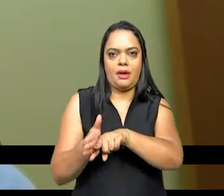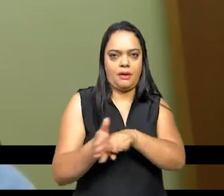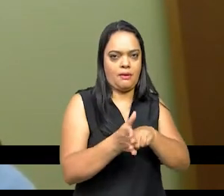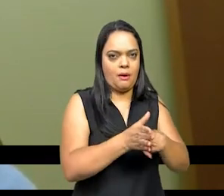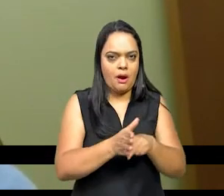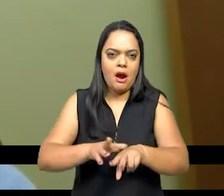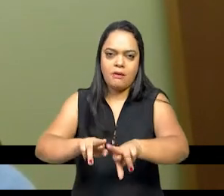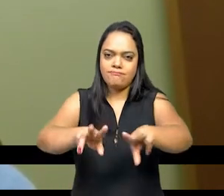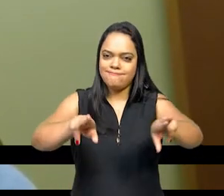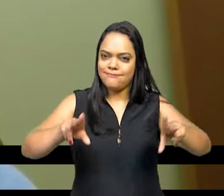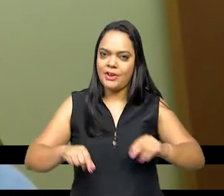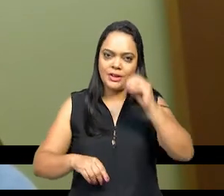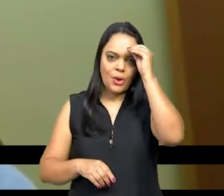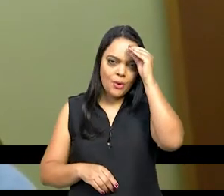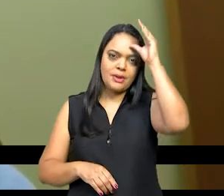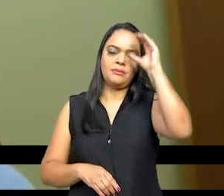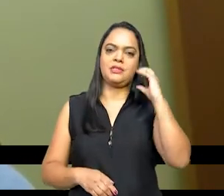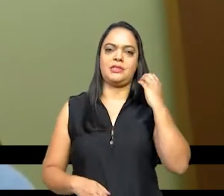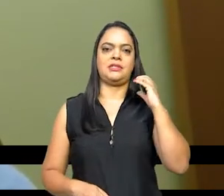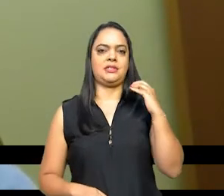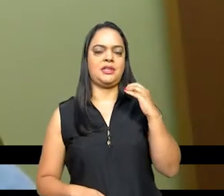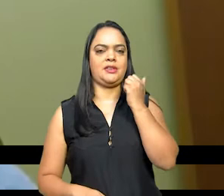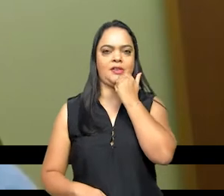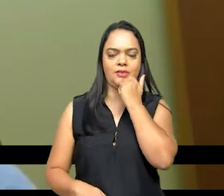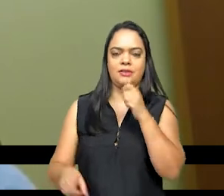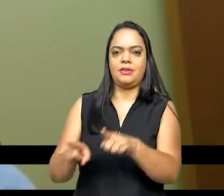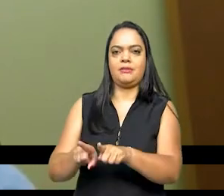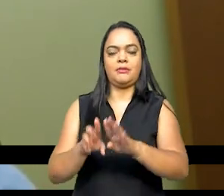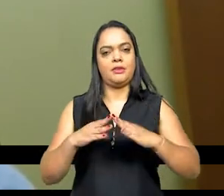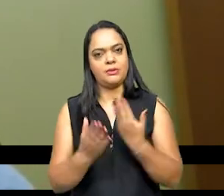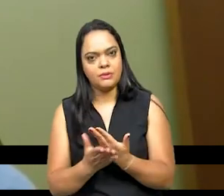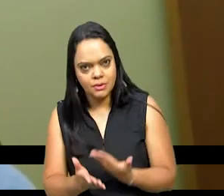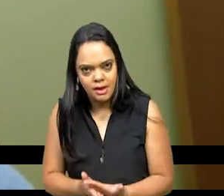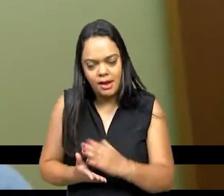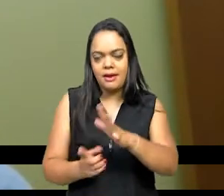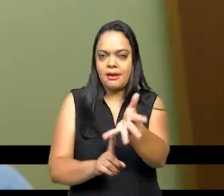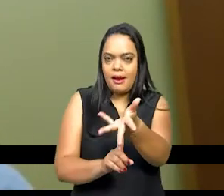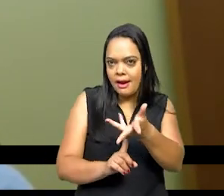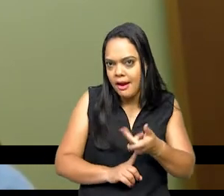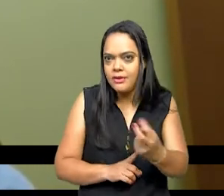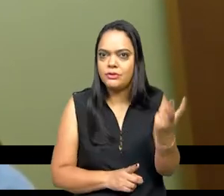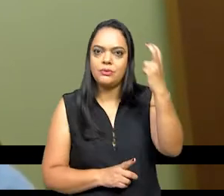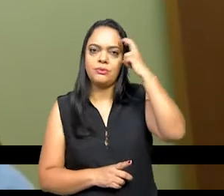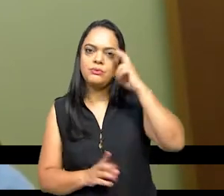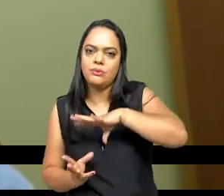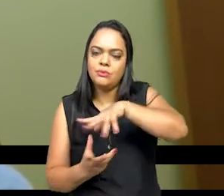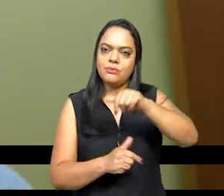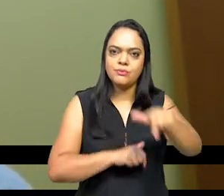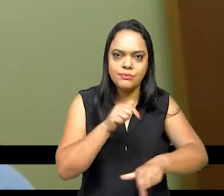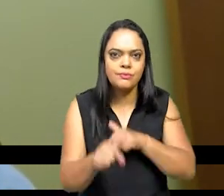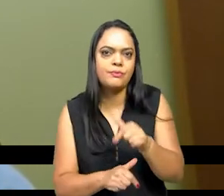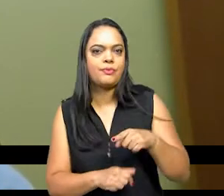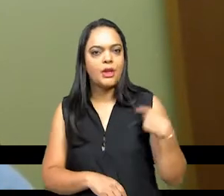analisados por distintos campos do conhecimento científicos e escolares, na arte, na cultura e nos mundos do